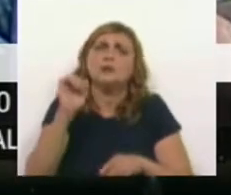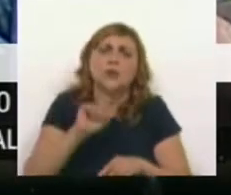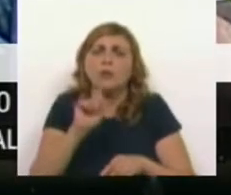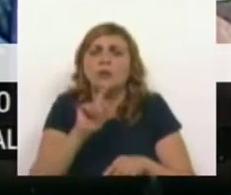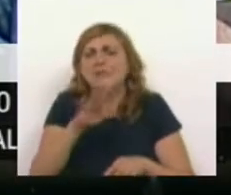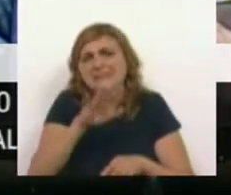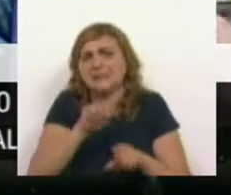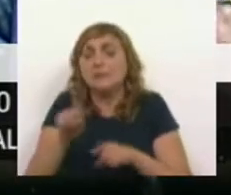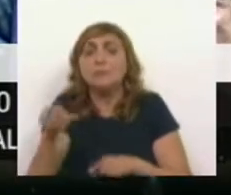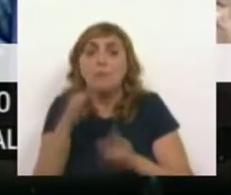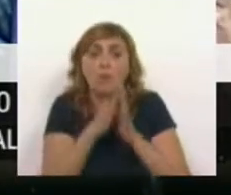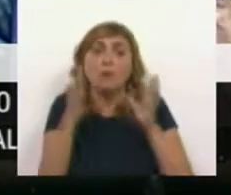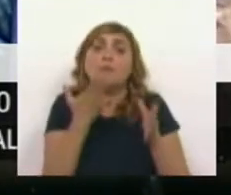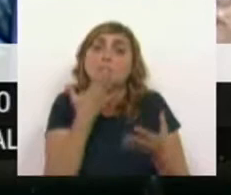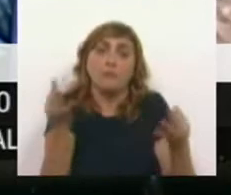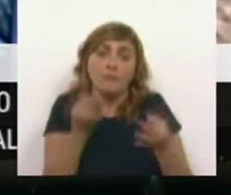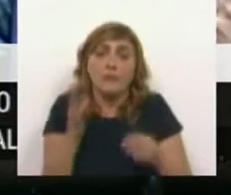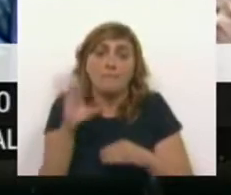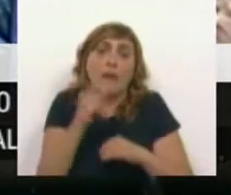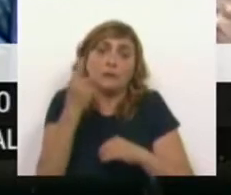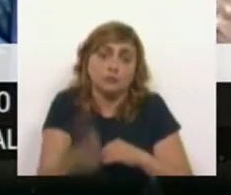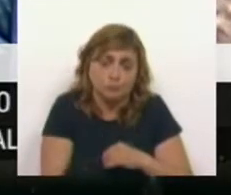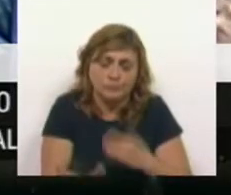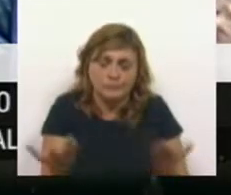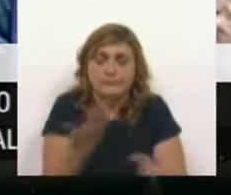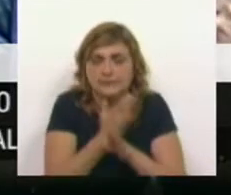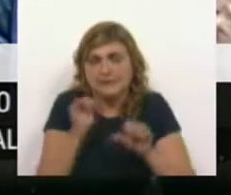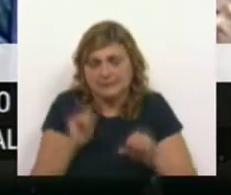dos quais Pedrógão Grande foi de facto mais um.